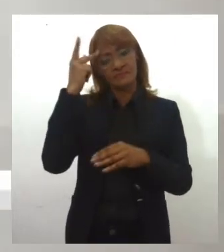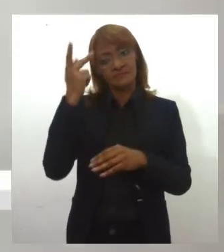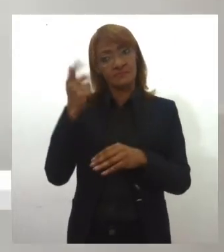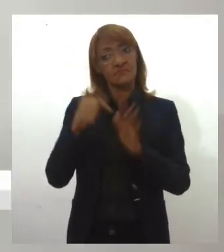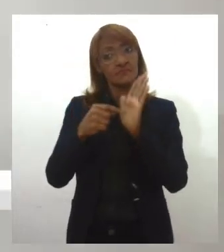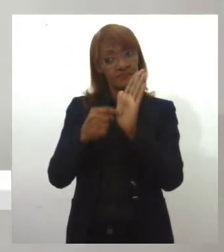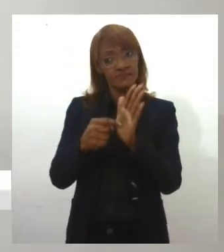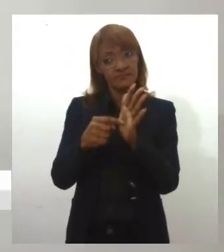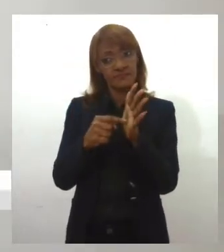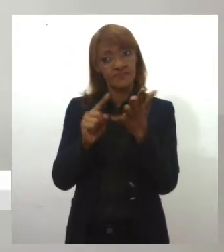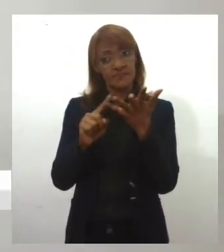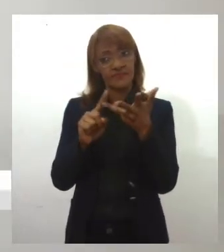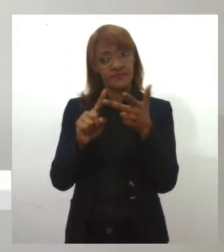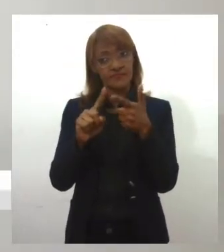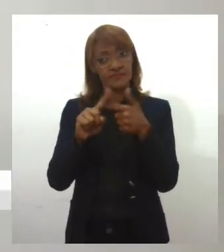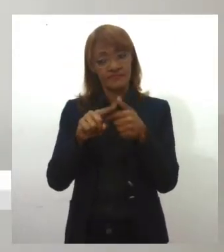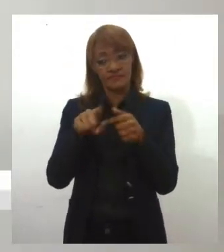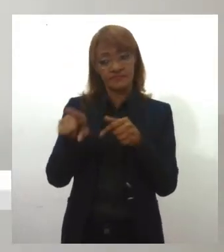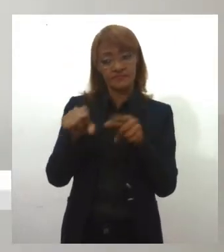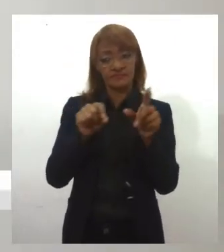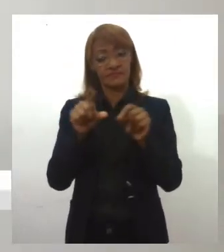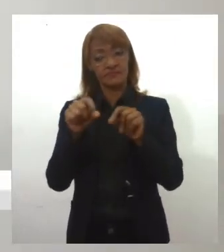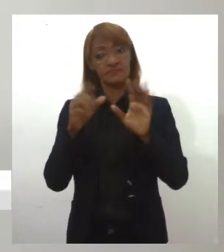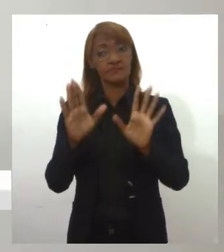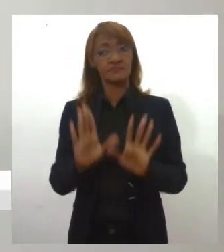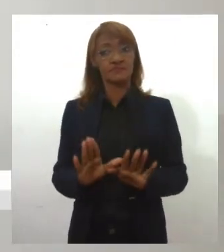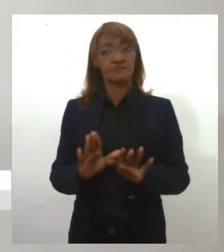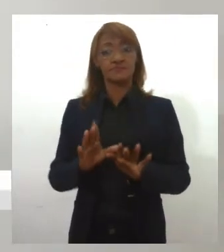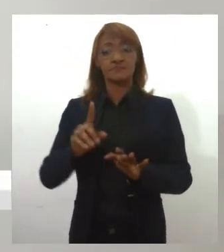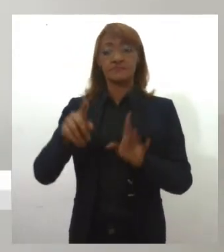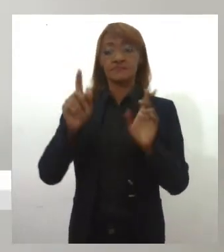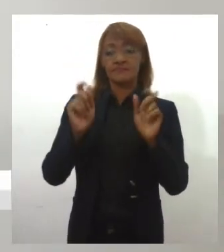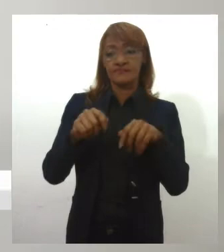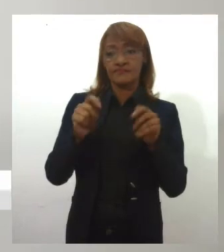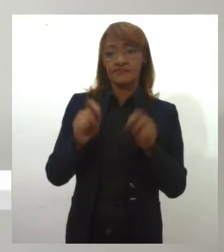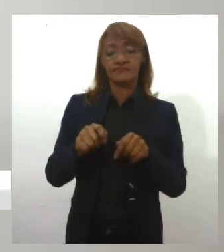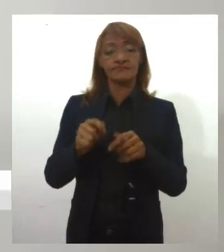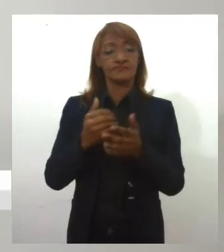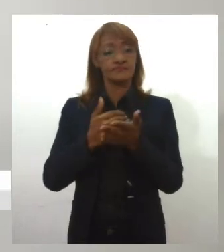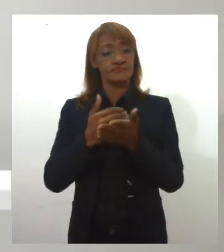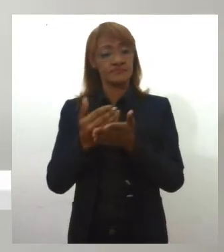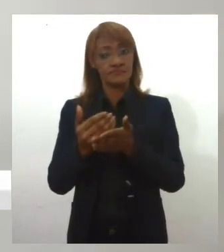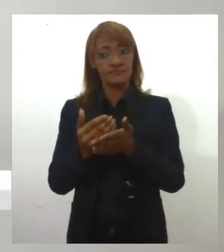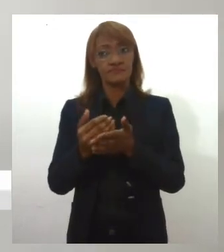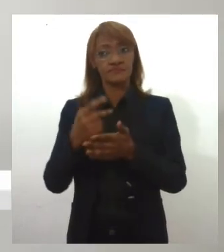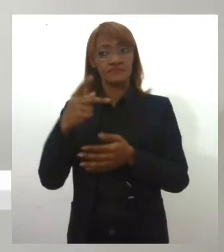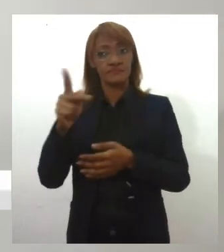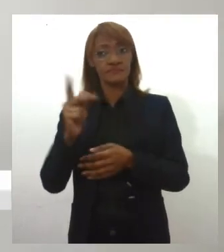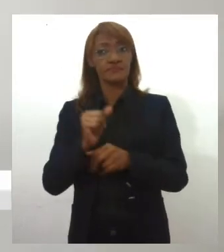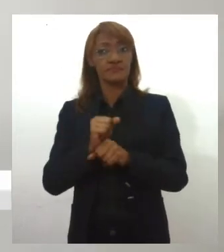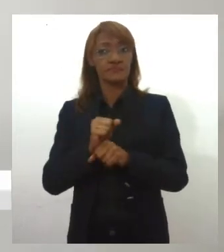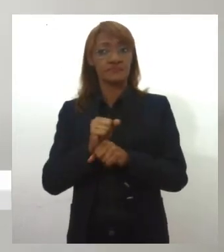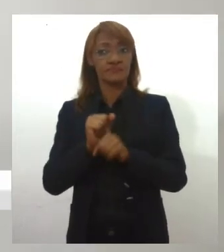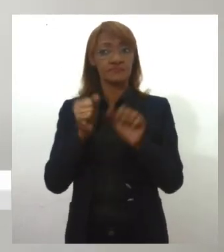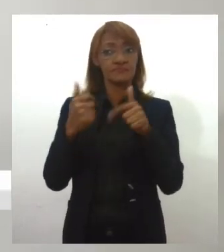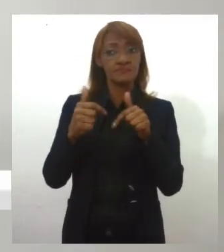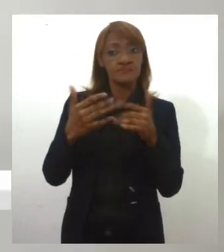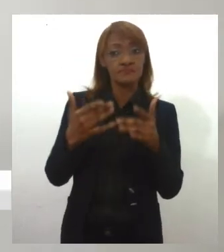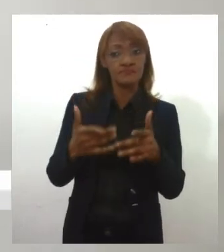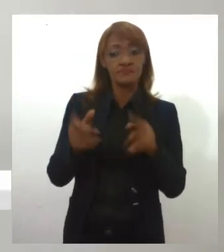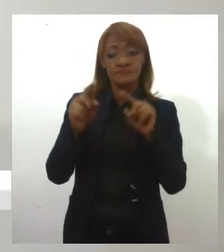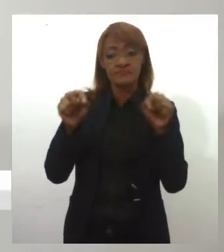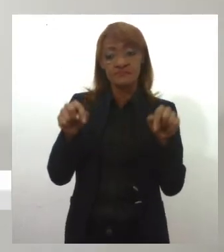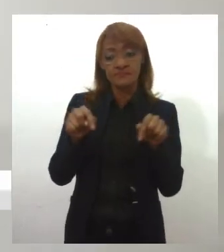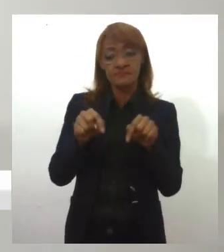filha, você tem essas outras alternativas, esse recurso a gente pode começar a pensar no seu ateliê. E ela foi começando a